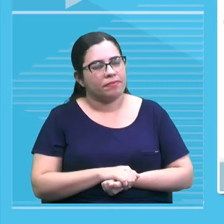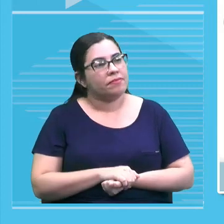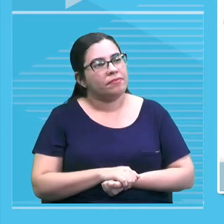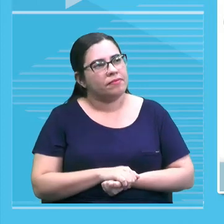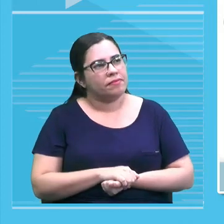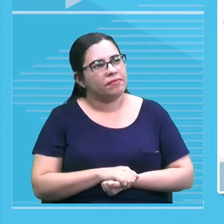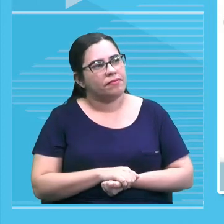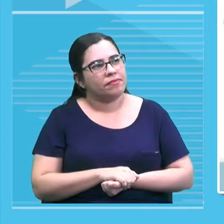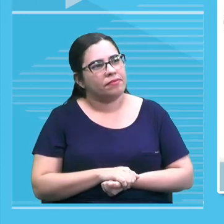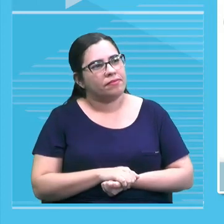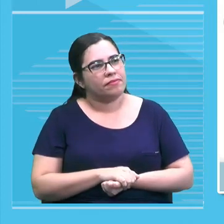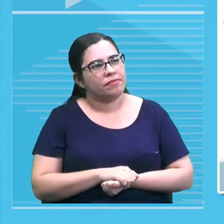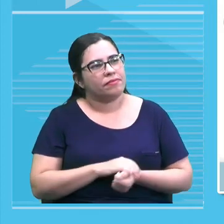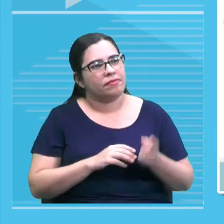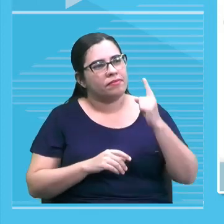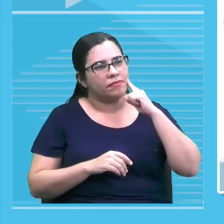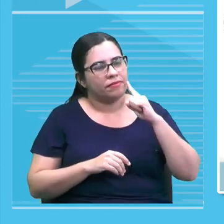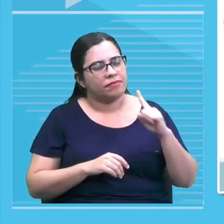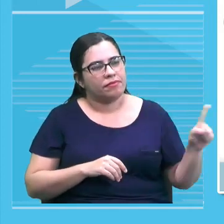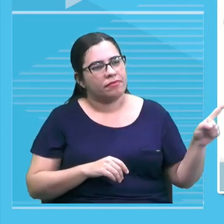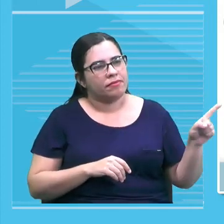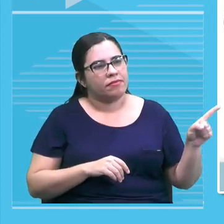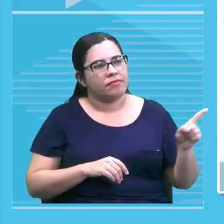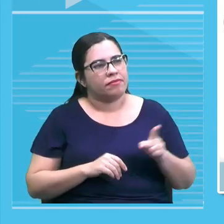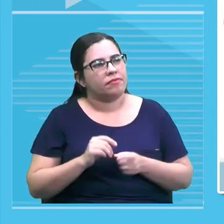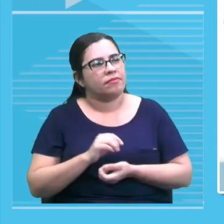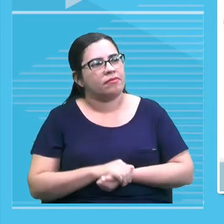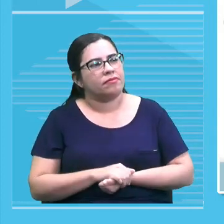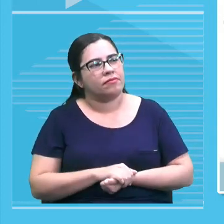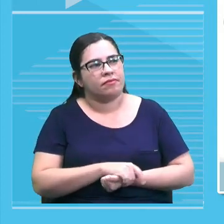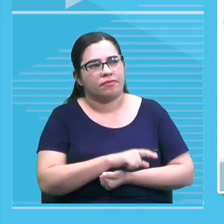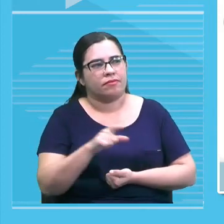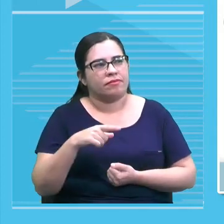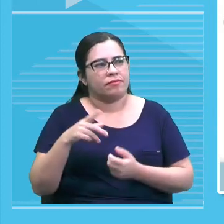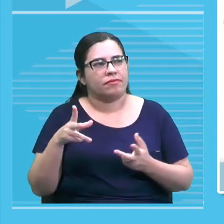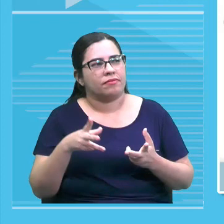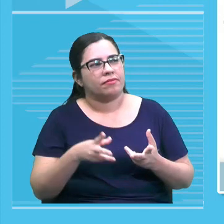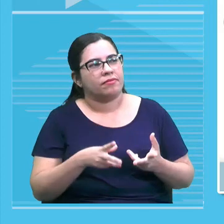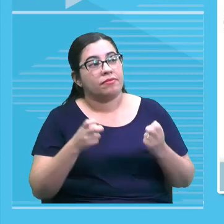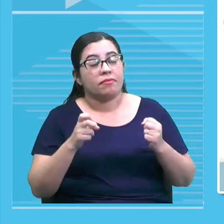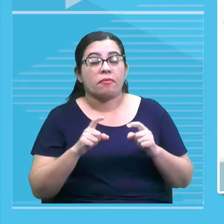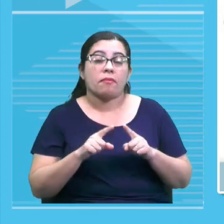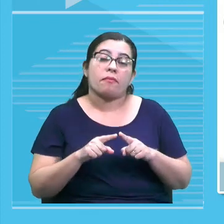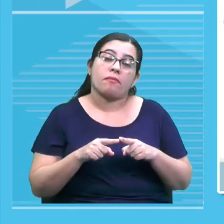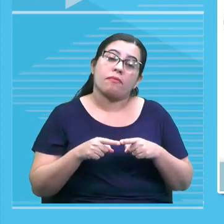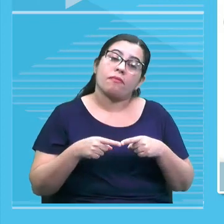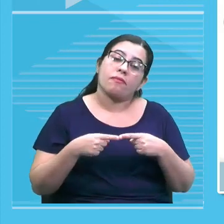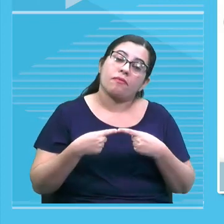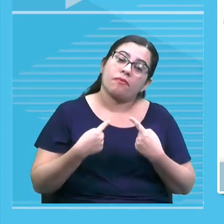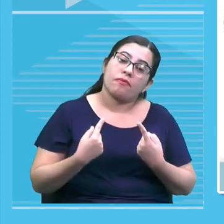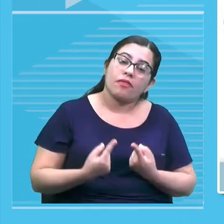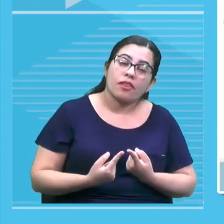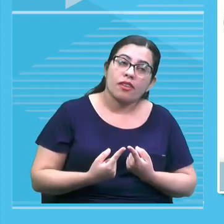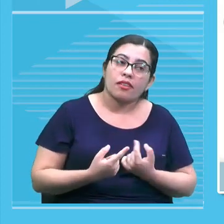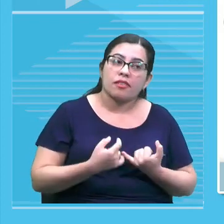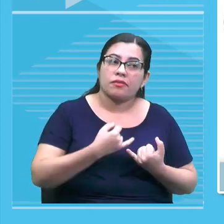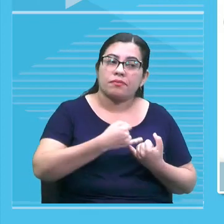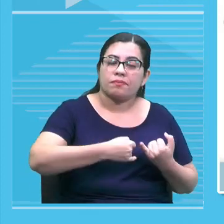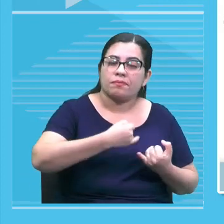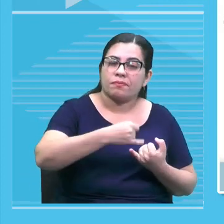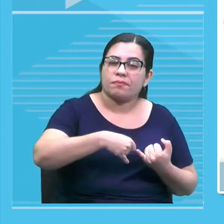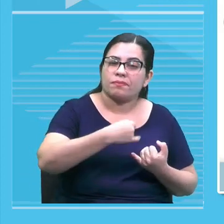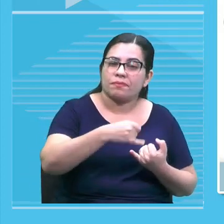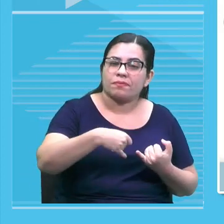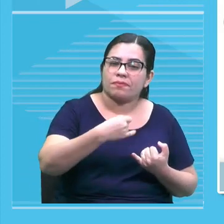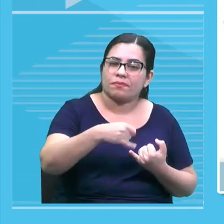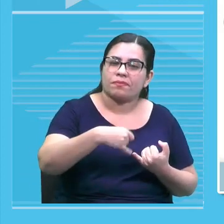Na transversal você vai perceber isso porém a espiral do caderno